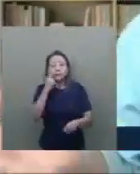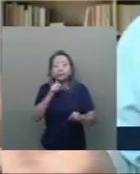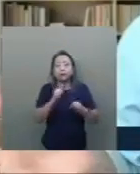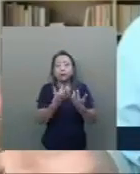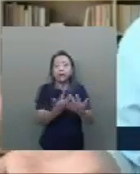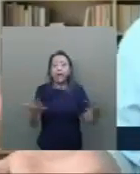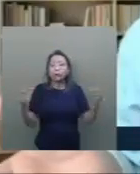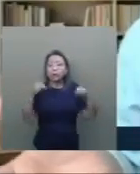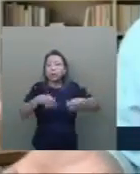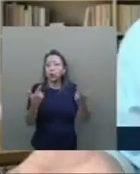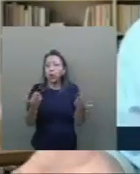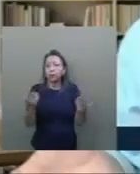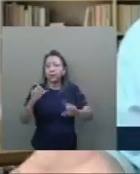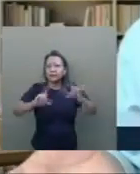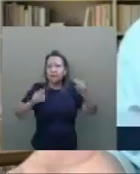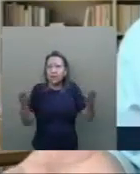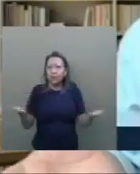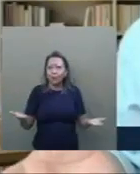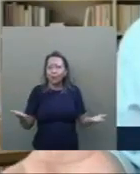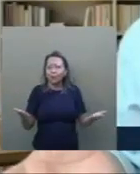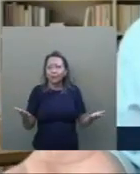a mesma coisa.